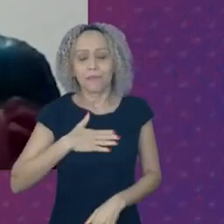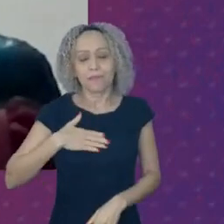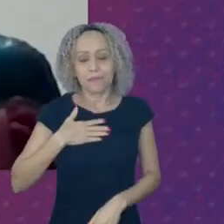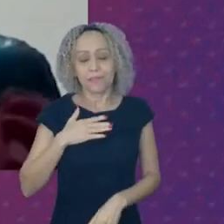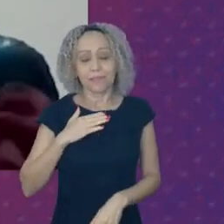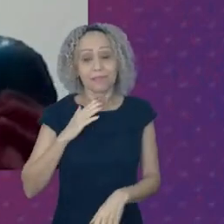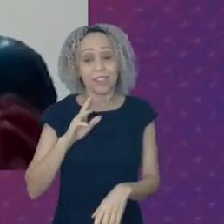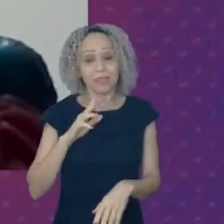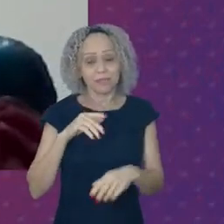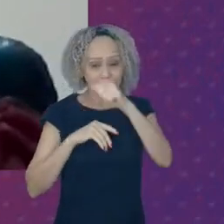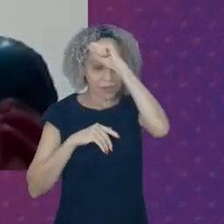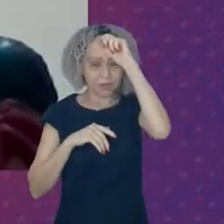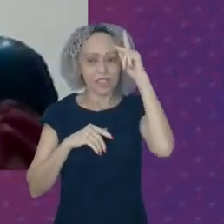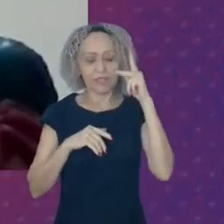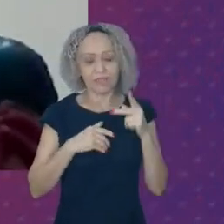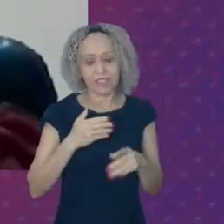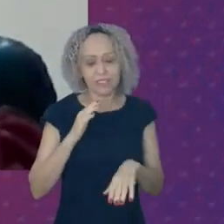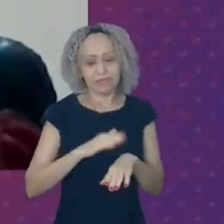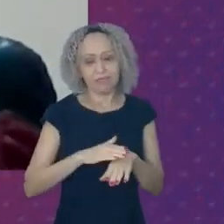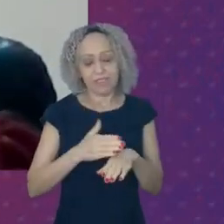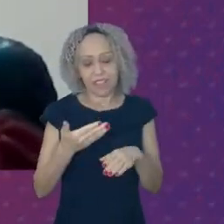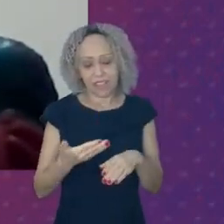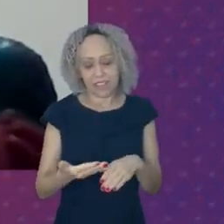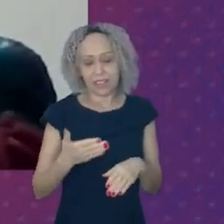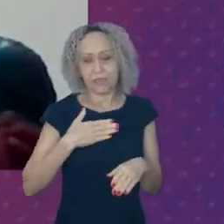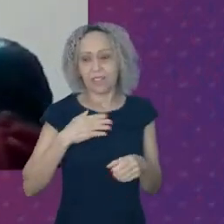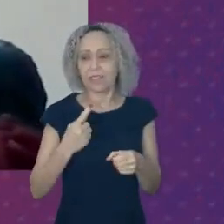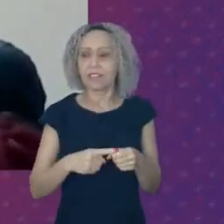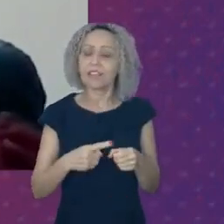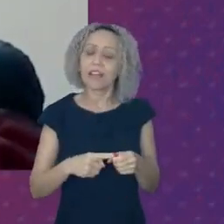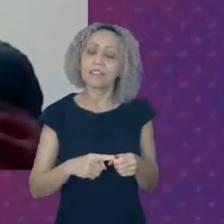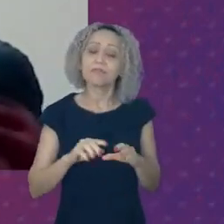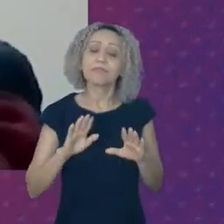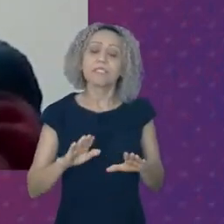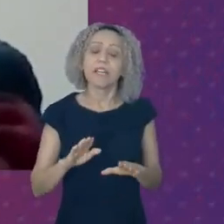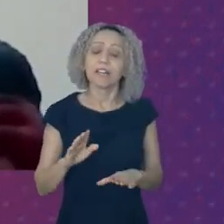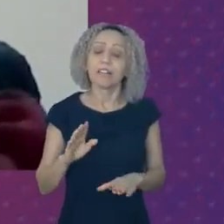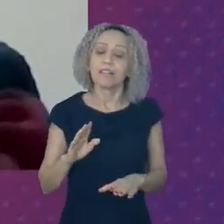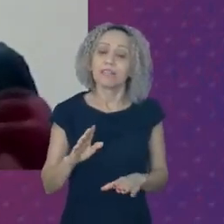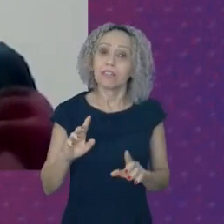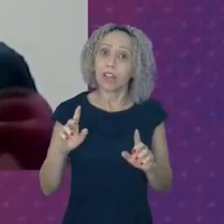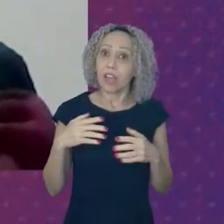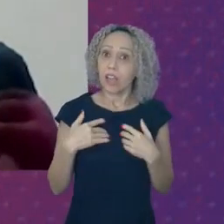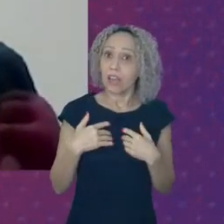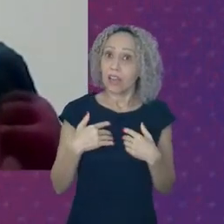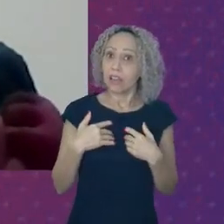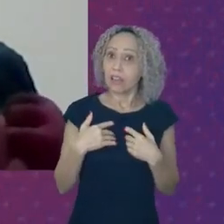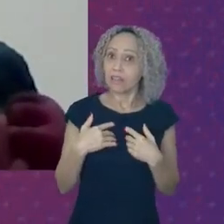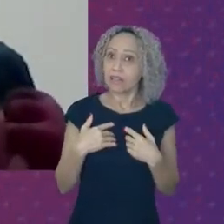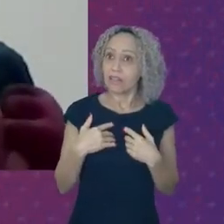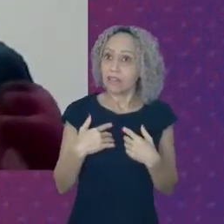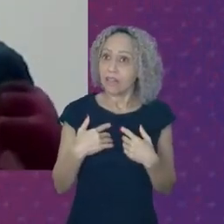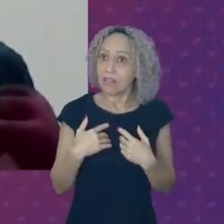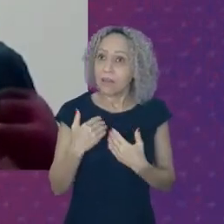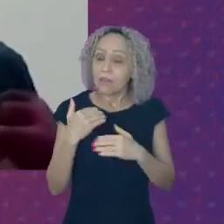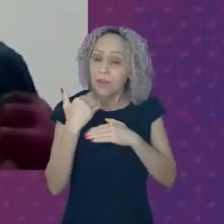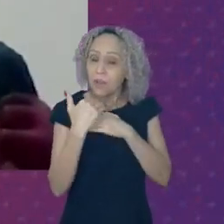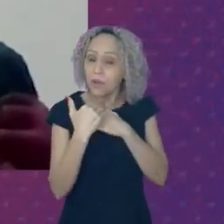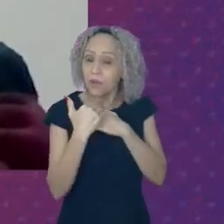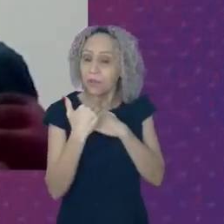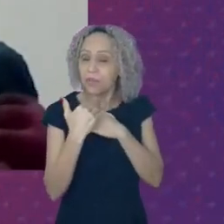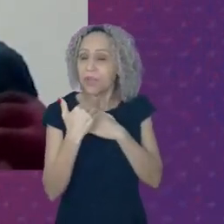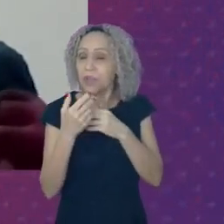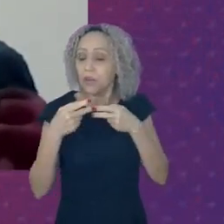o convite de poder vir aqui nesse coletivo conversar, passar um pouco para vocês sobre